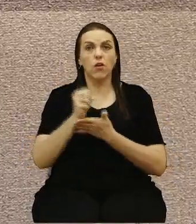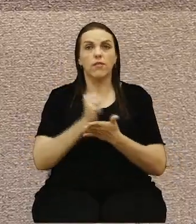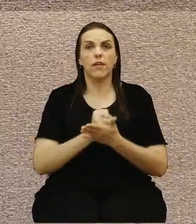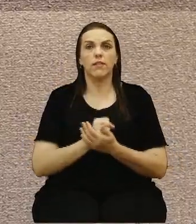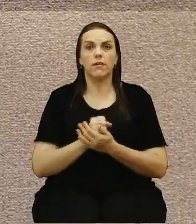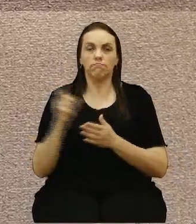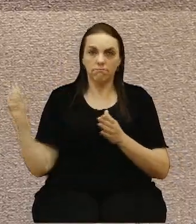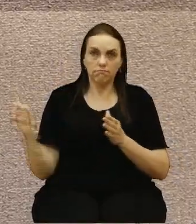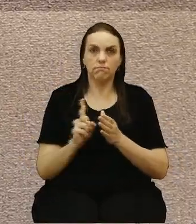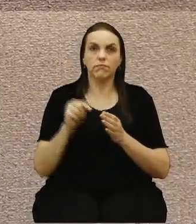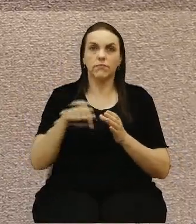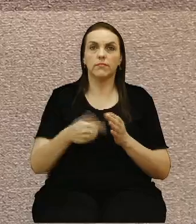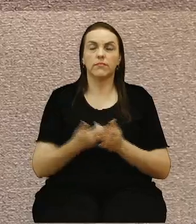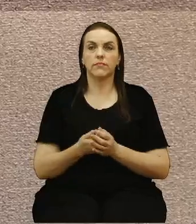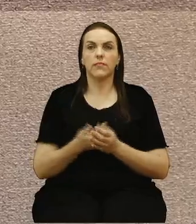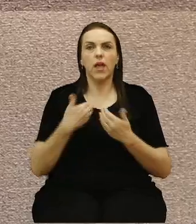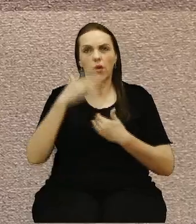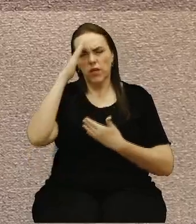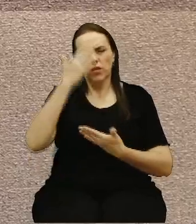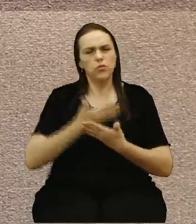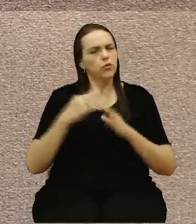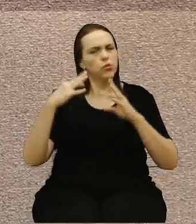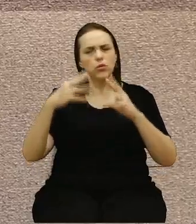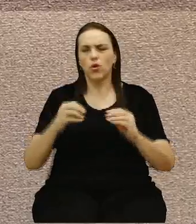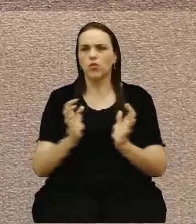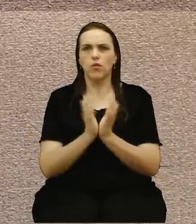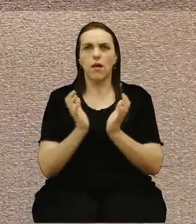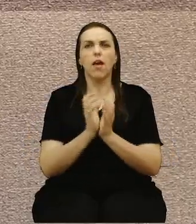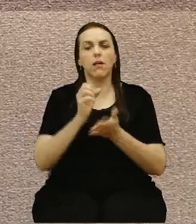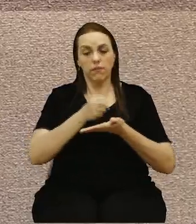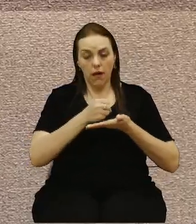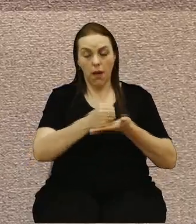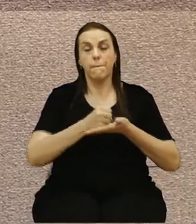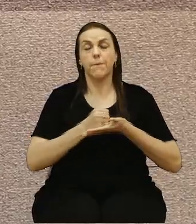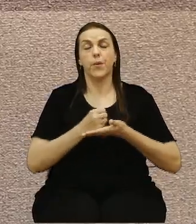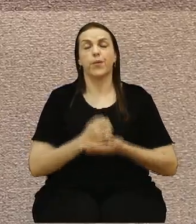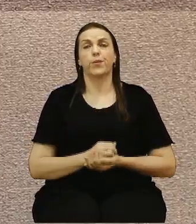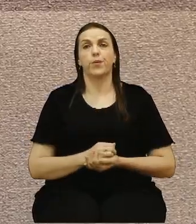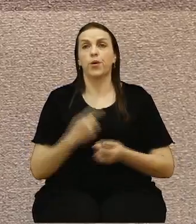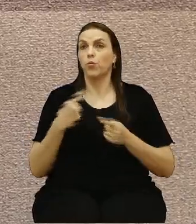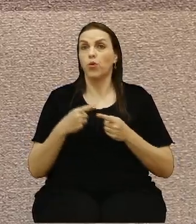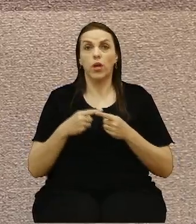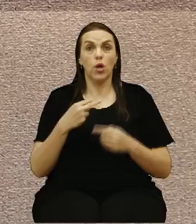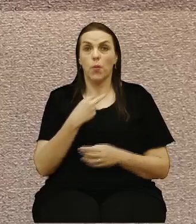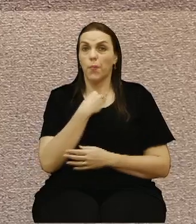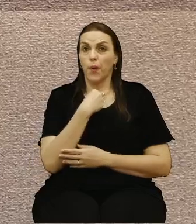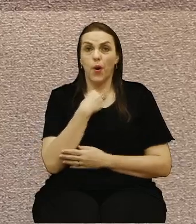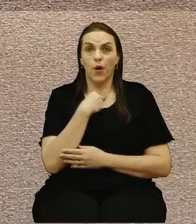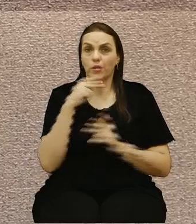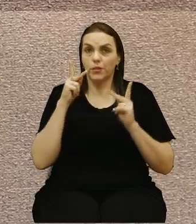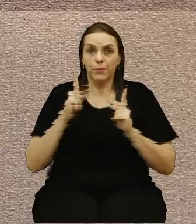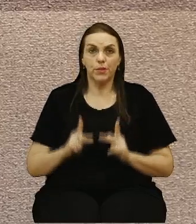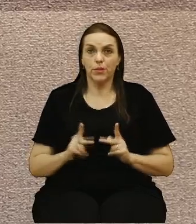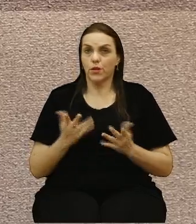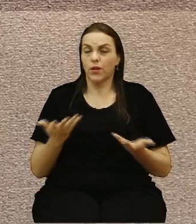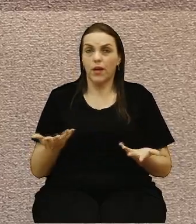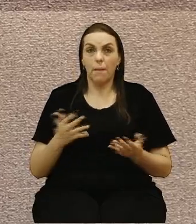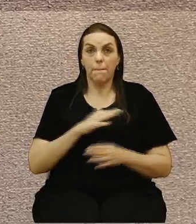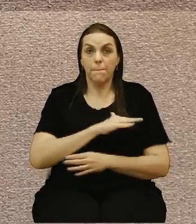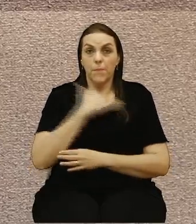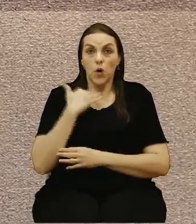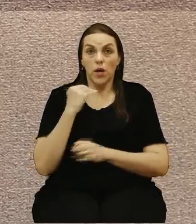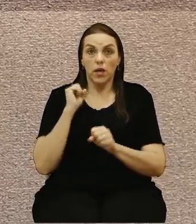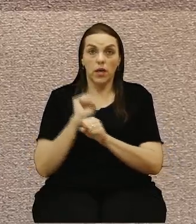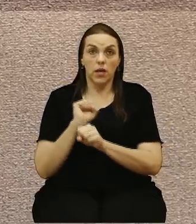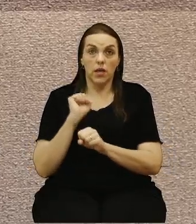casa. Eu acredito que todos os colegas aqui irão apoiar, porque não pode uma pessoa morrer na